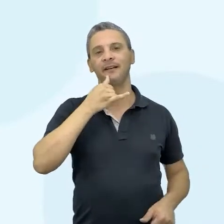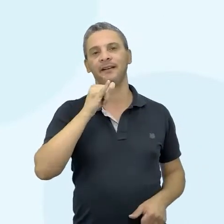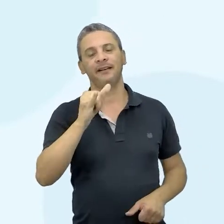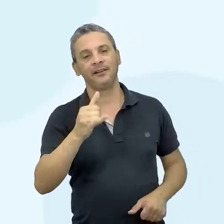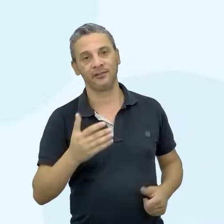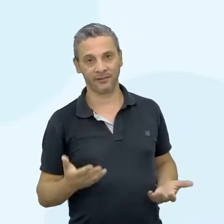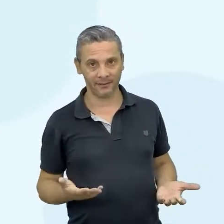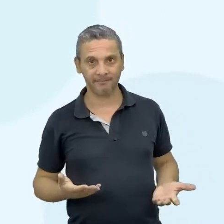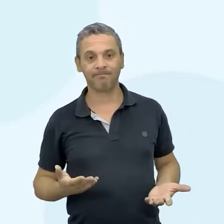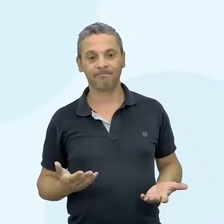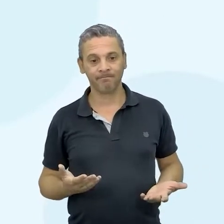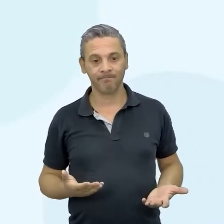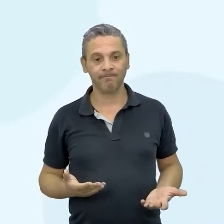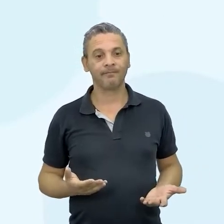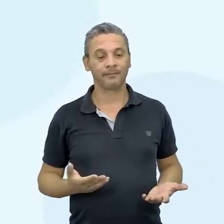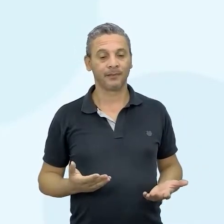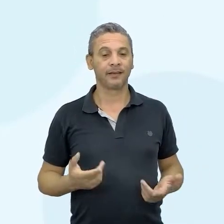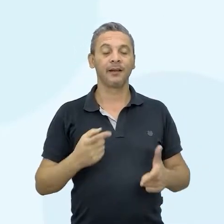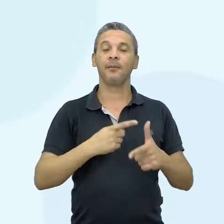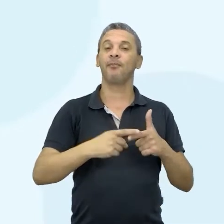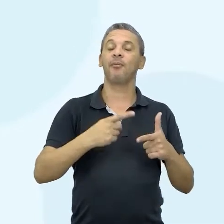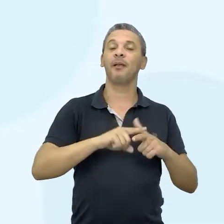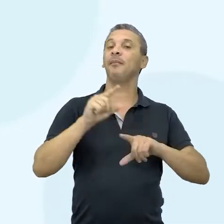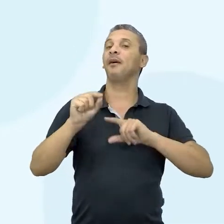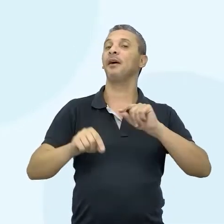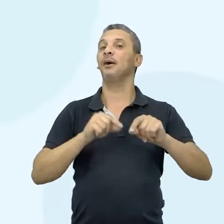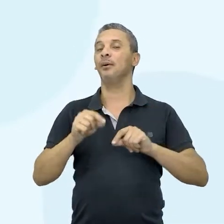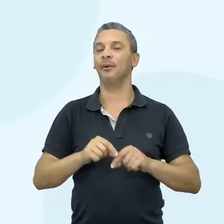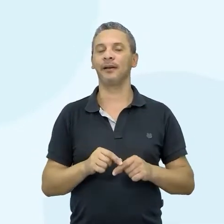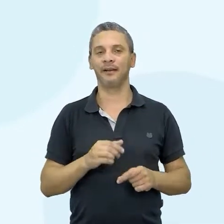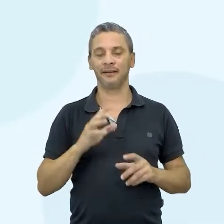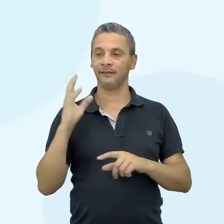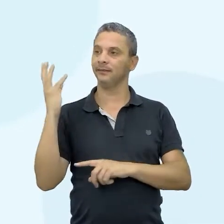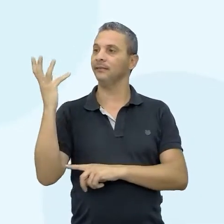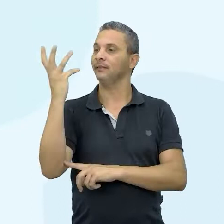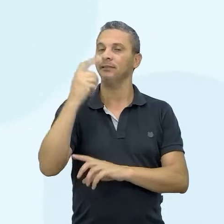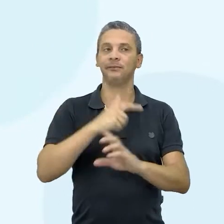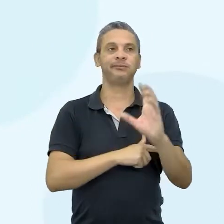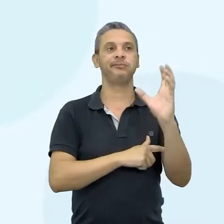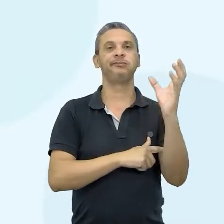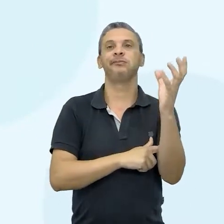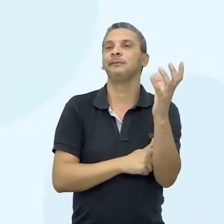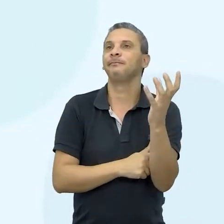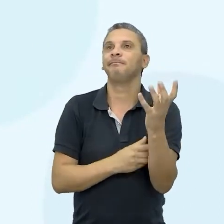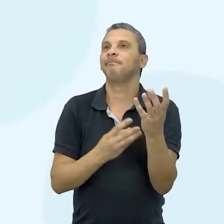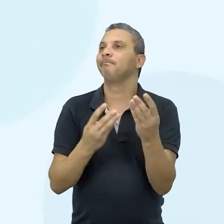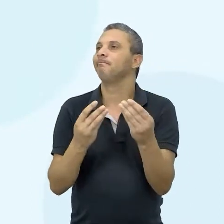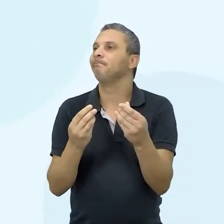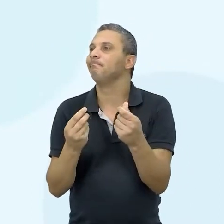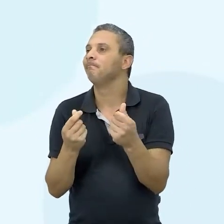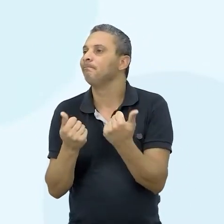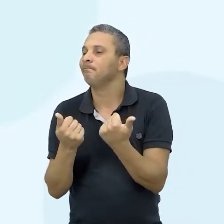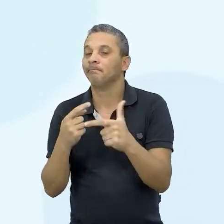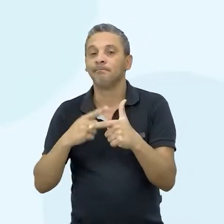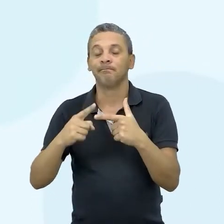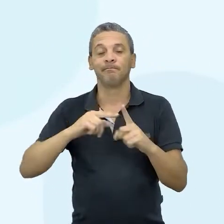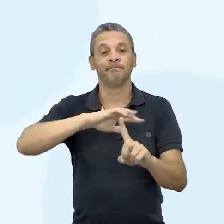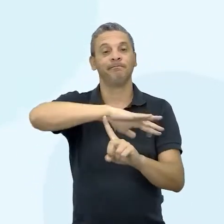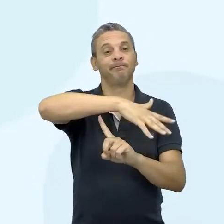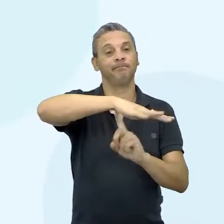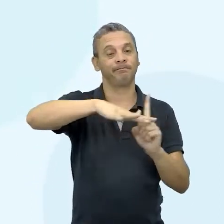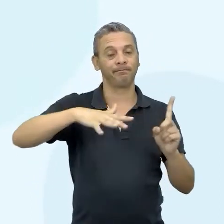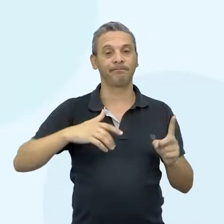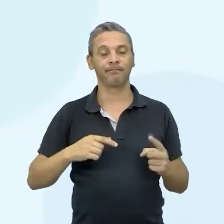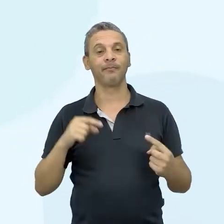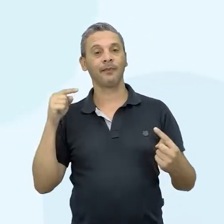menos impacto. Então, o problema é você mexer na natureza e não causar impacto ambiental, né? Manter